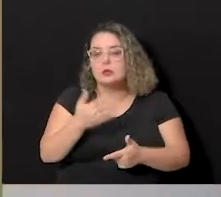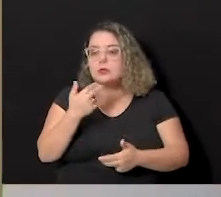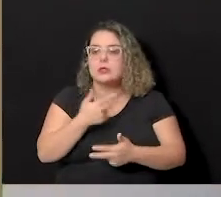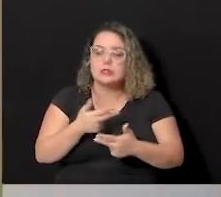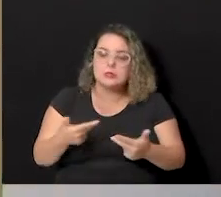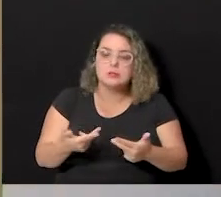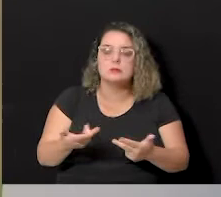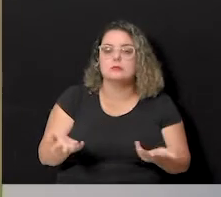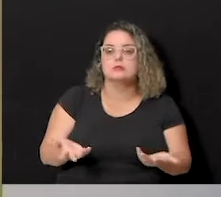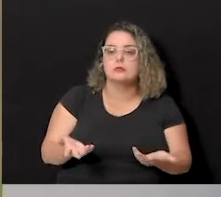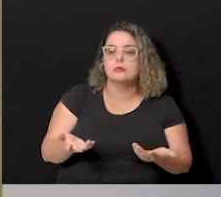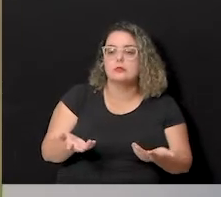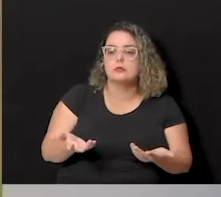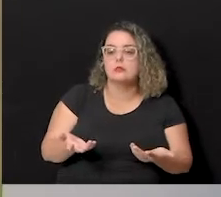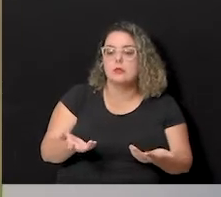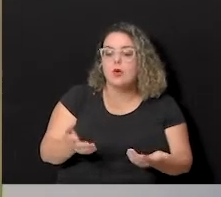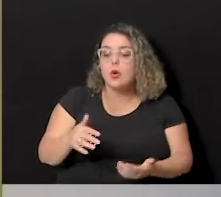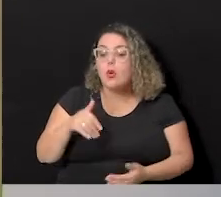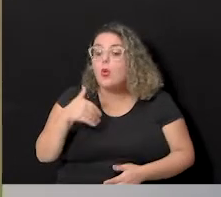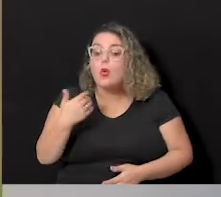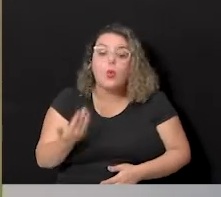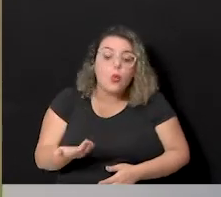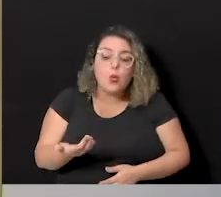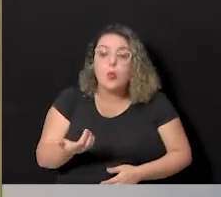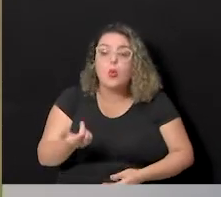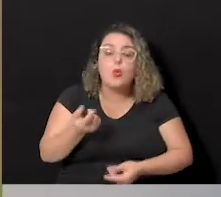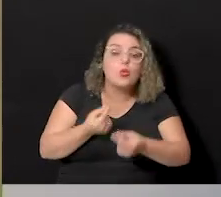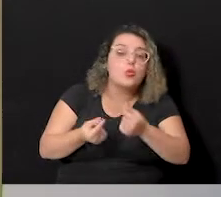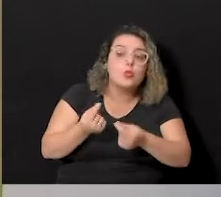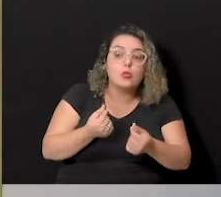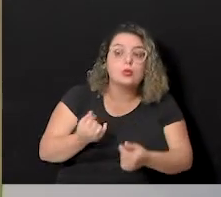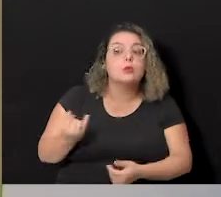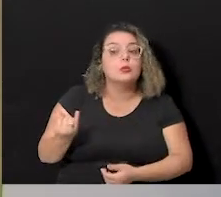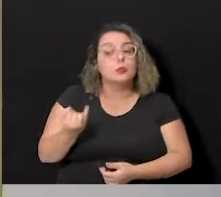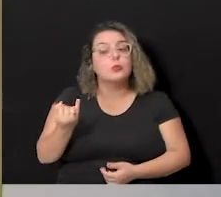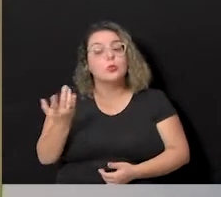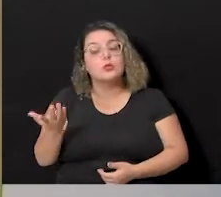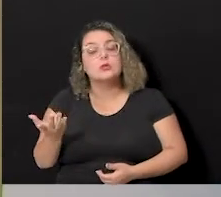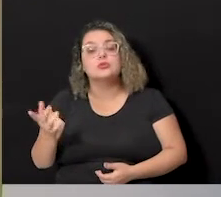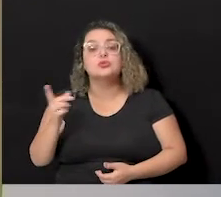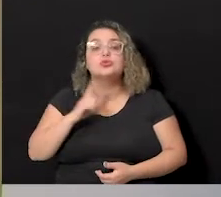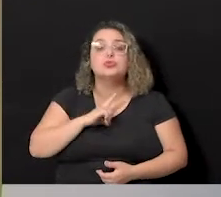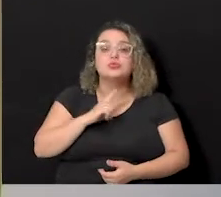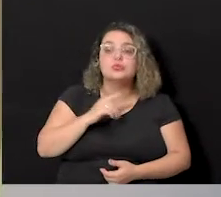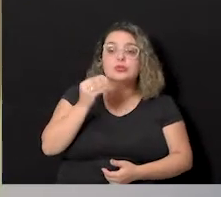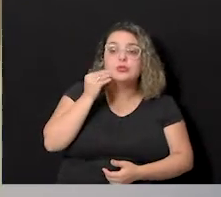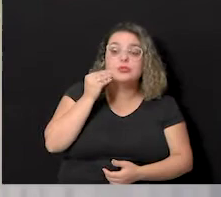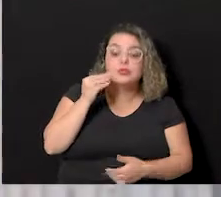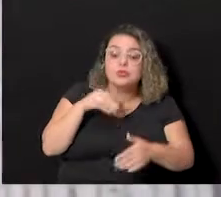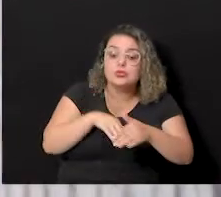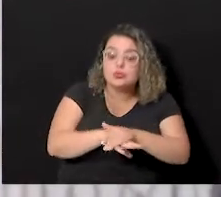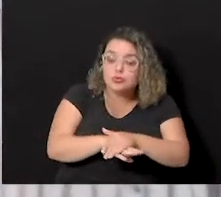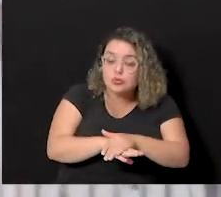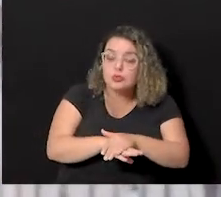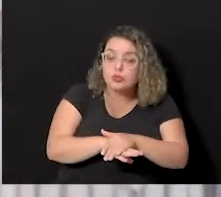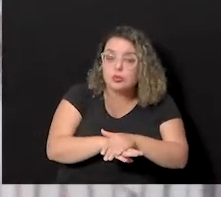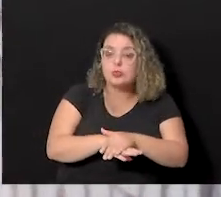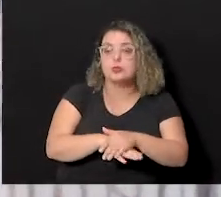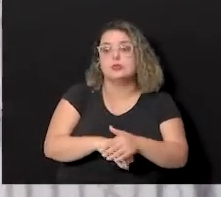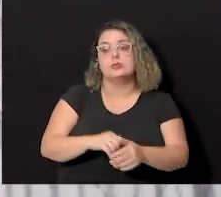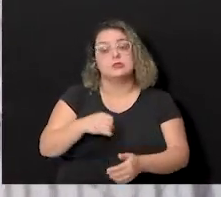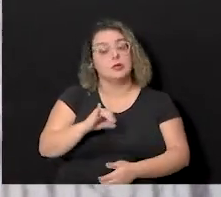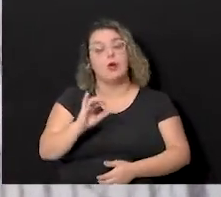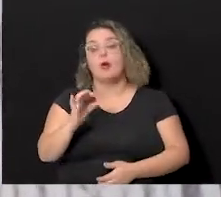Aluguel, alimentação e tudo mais. Qual seria um valor interessante de você ter ali, tentar deixar guardado